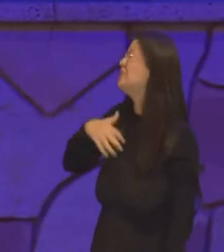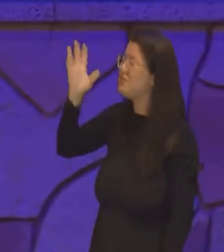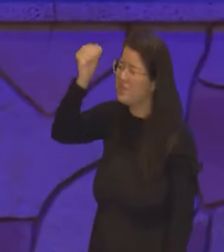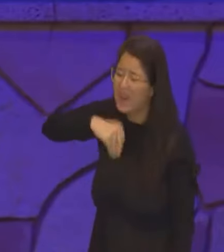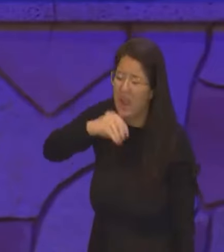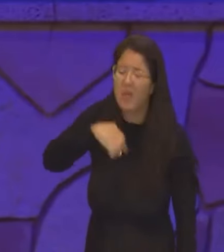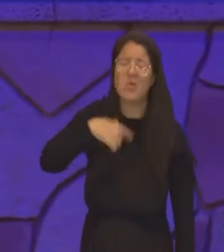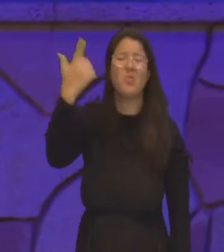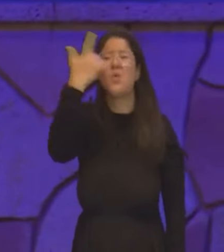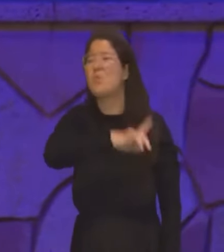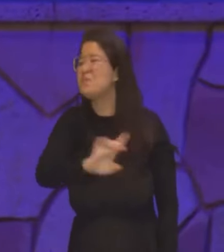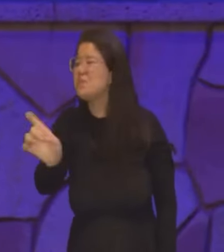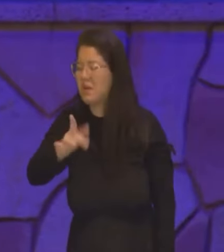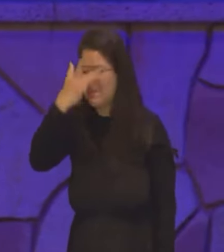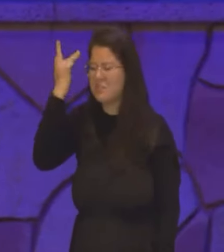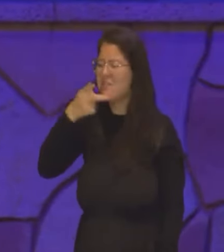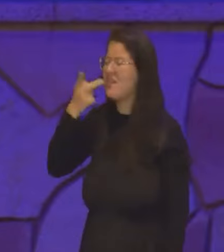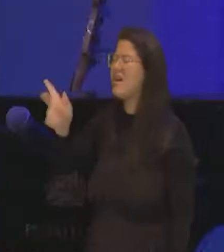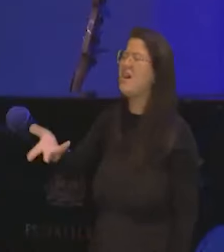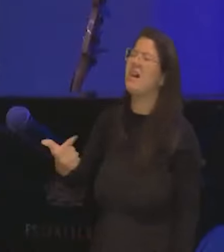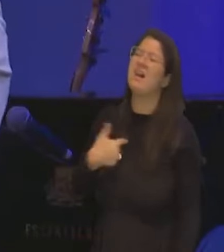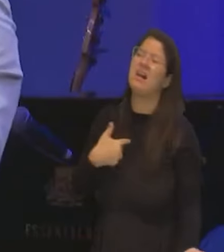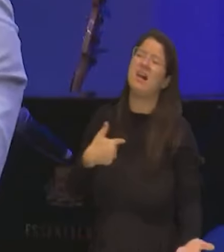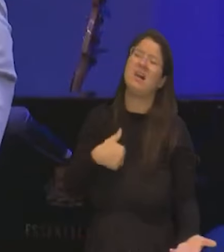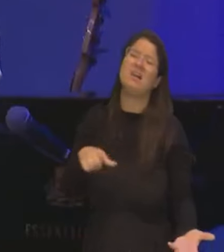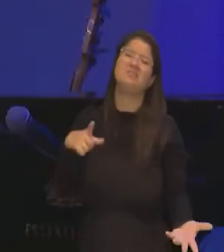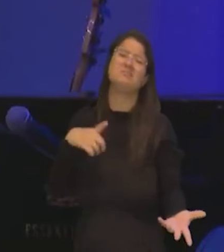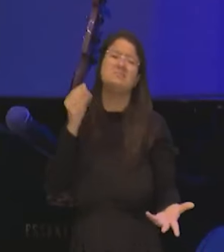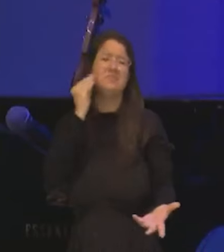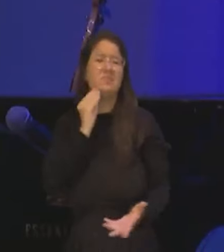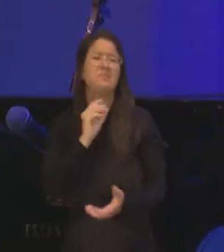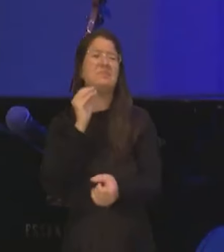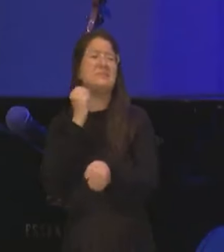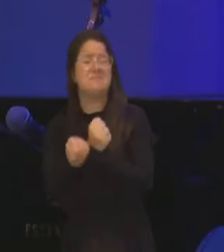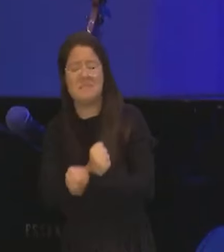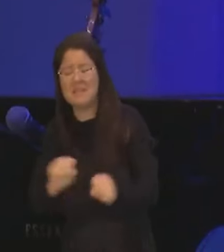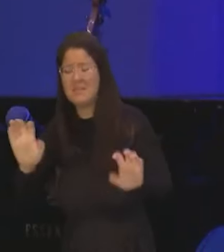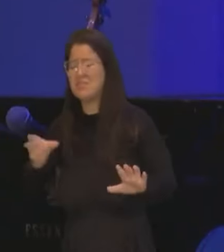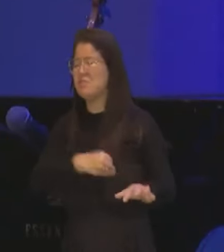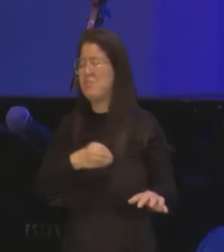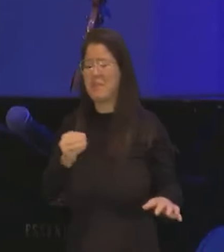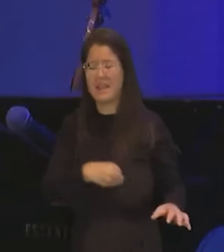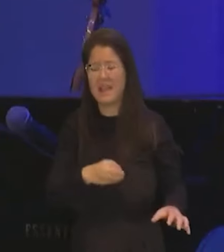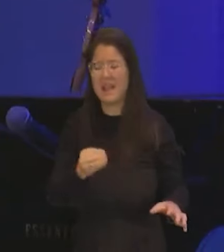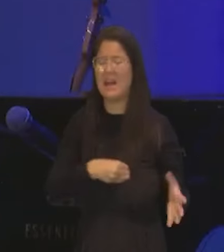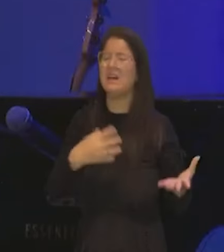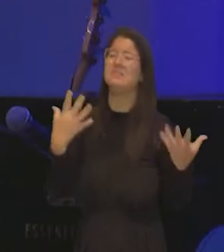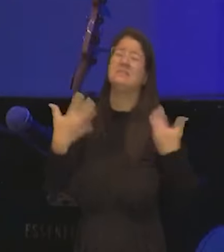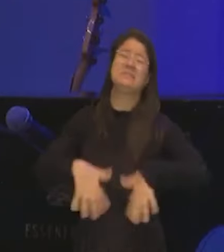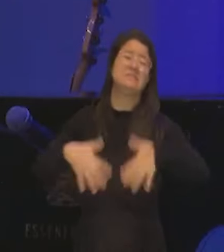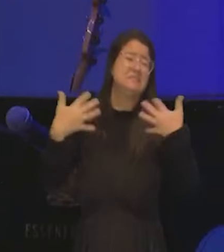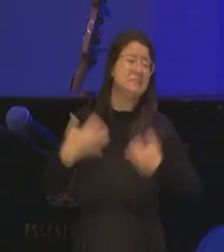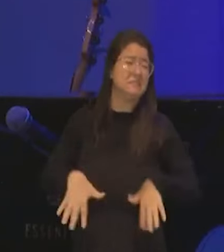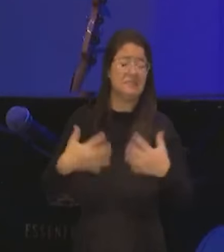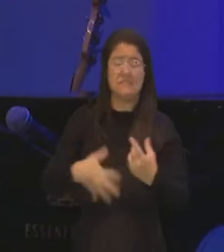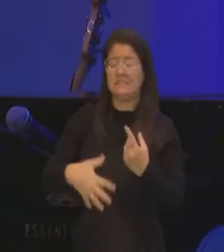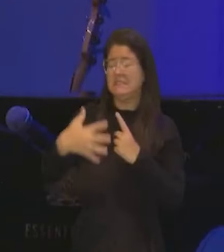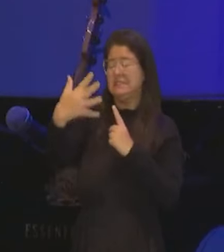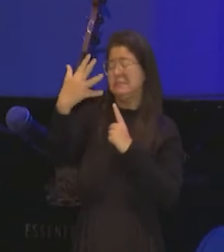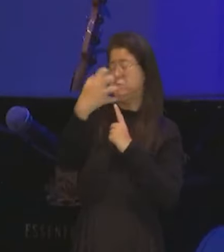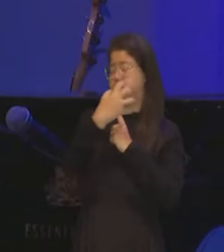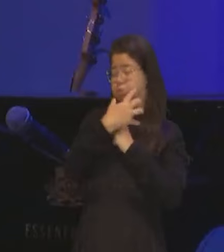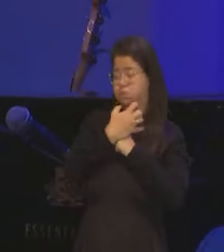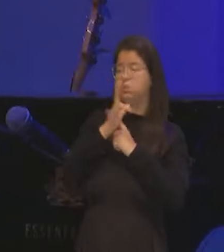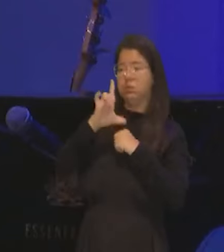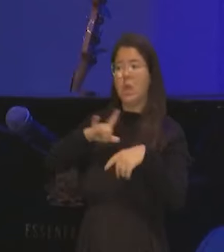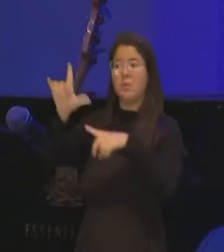não consigo. Por mais que eu tente me libertar, este pecado constantemente está sobre mim. Ele